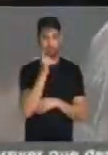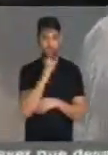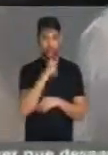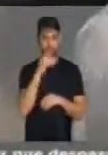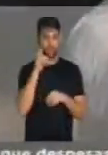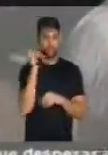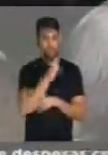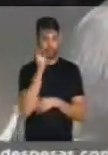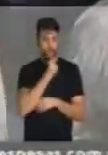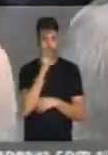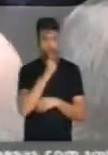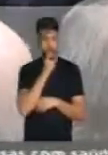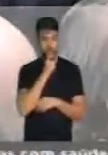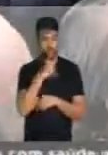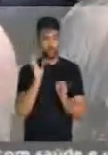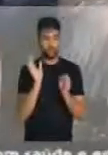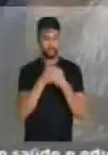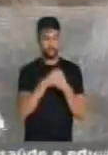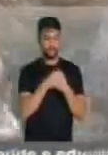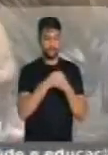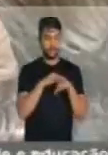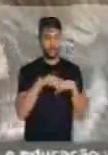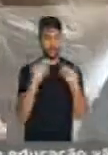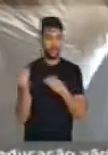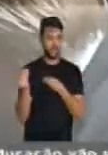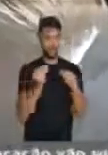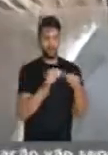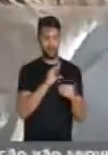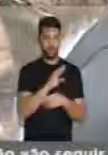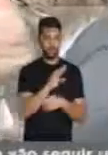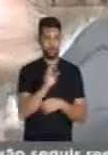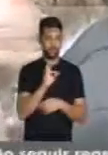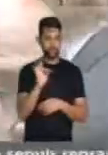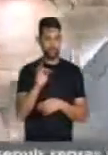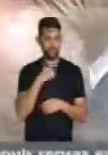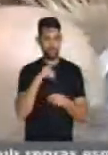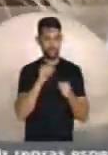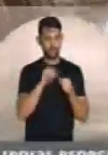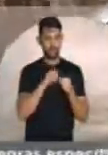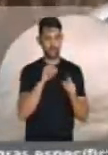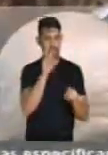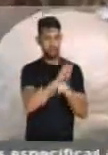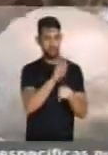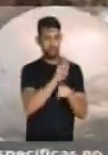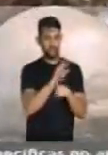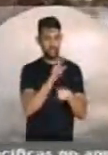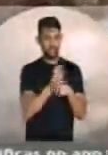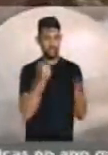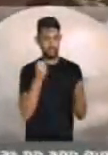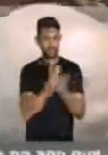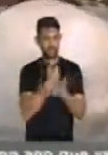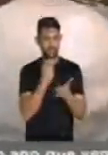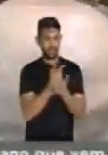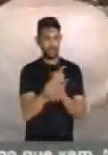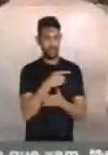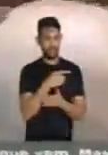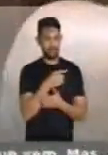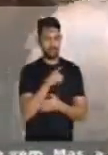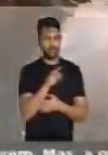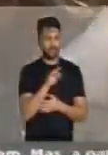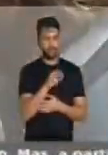É mentir. E traz a CUT para fazer cobertura. Pagos.